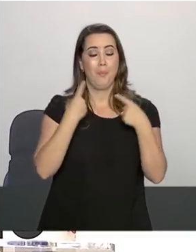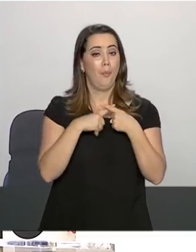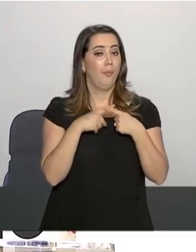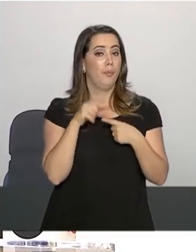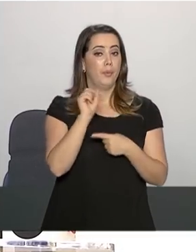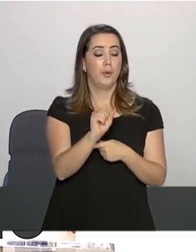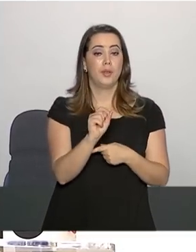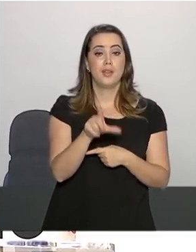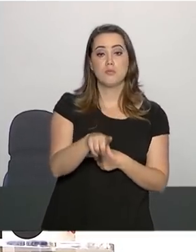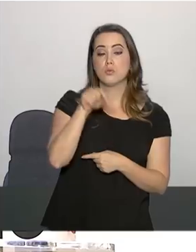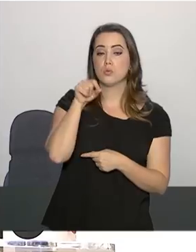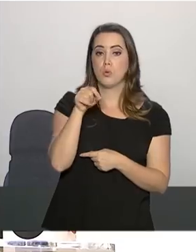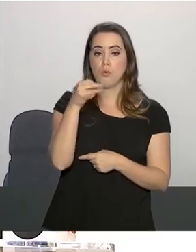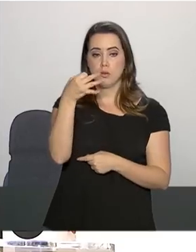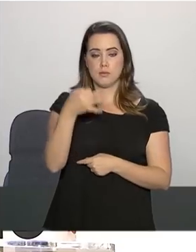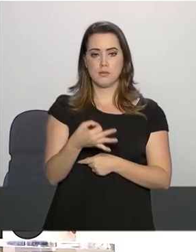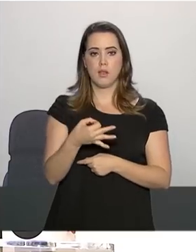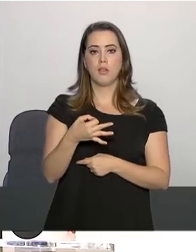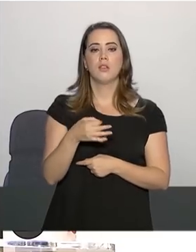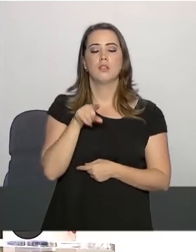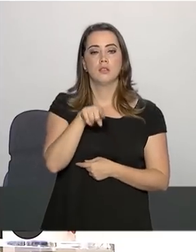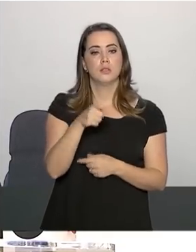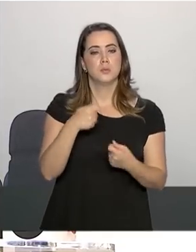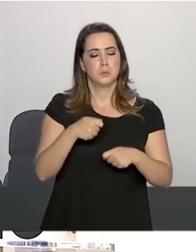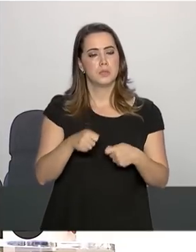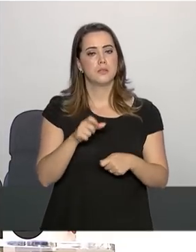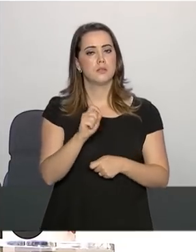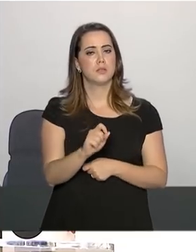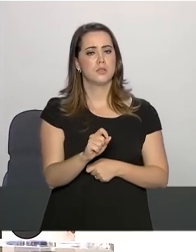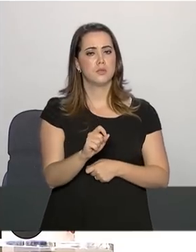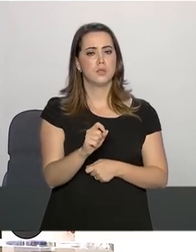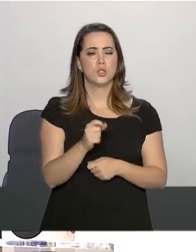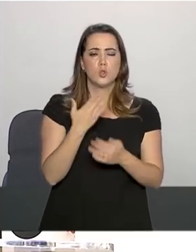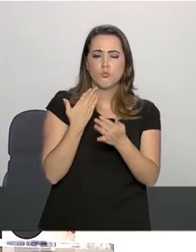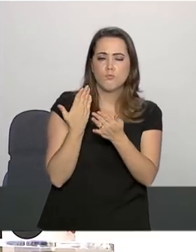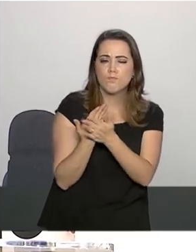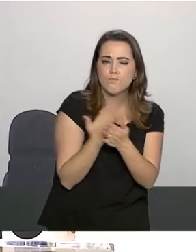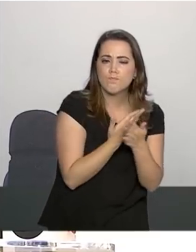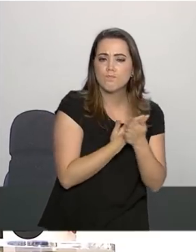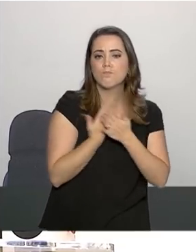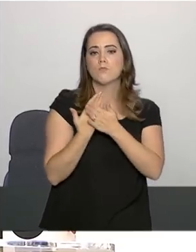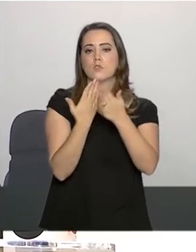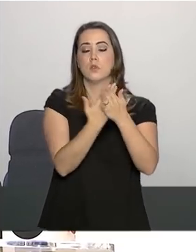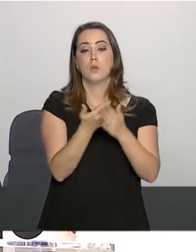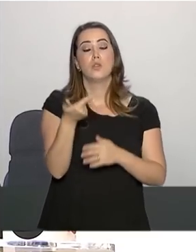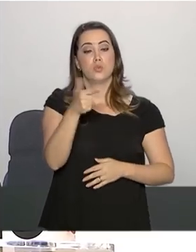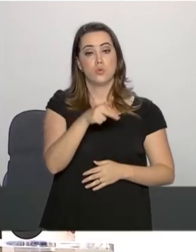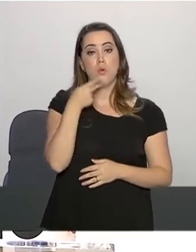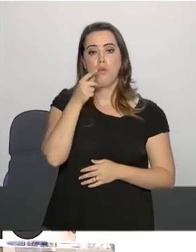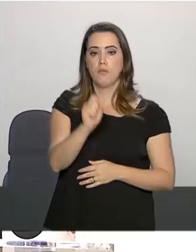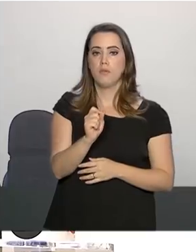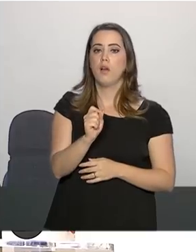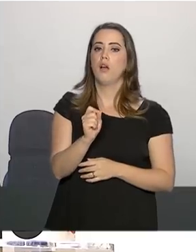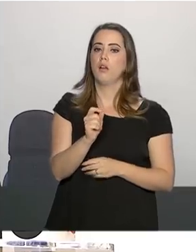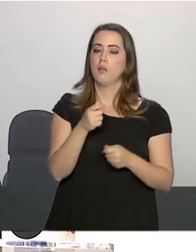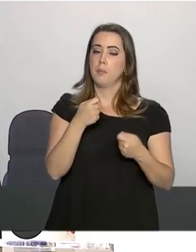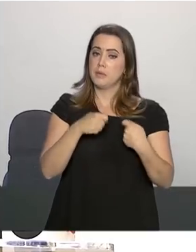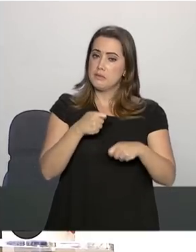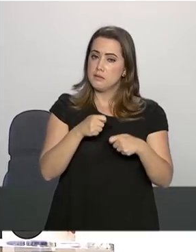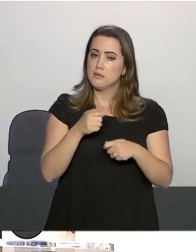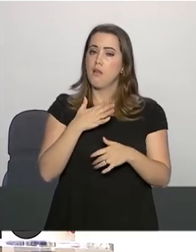relevante exige, naturalmente, muita análise e, repito, ponderação.